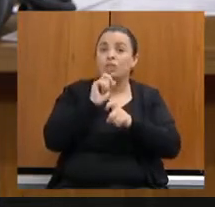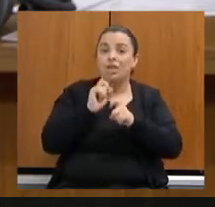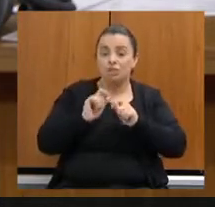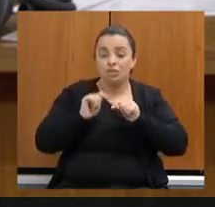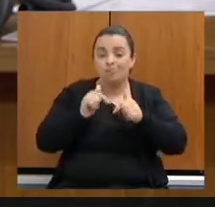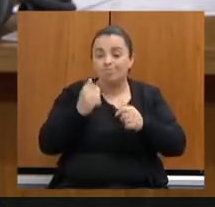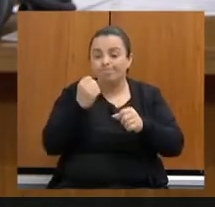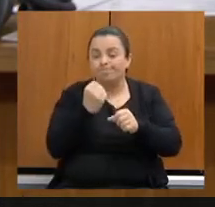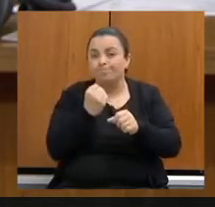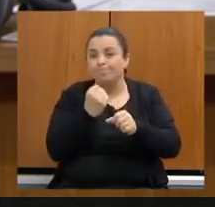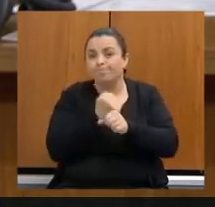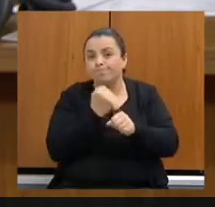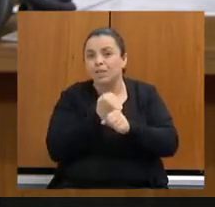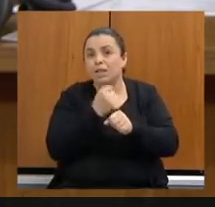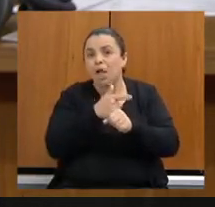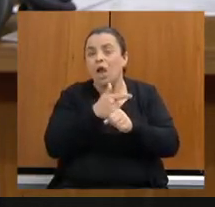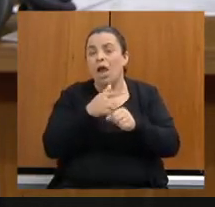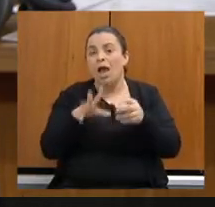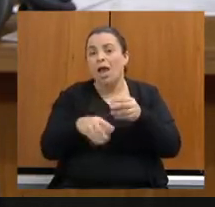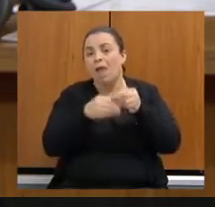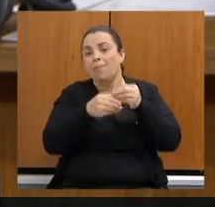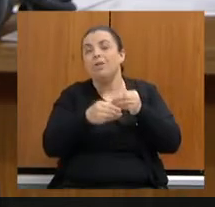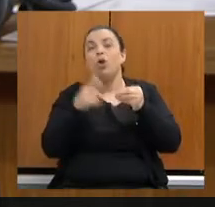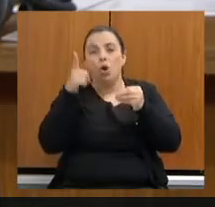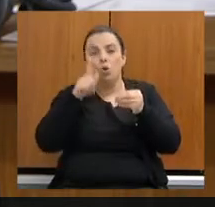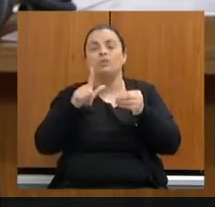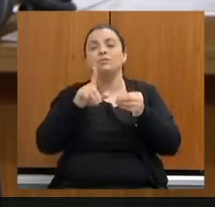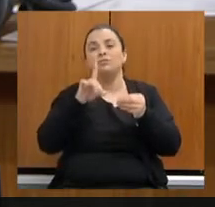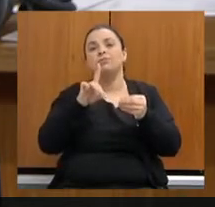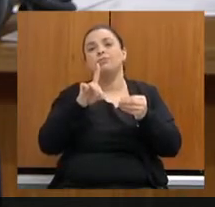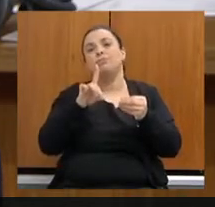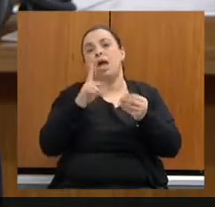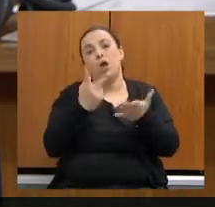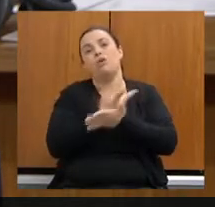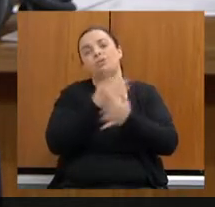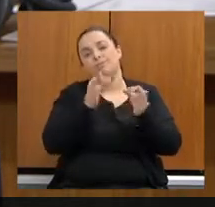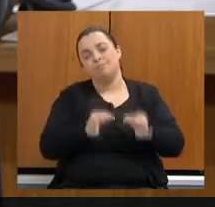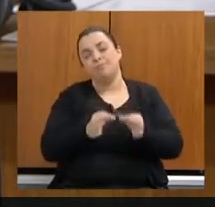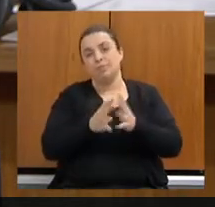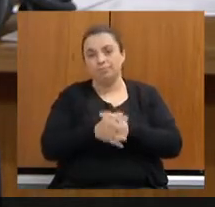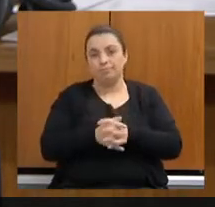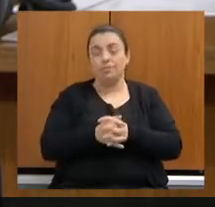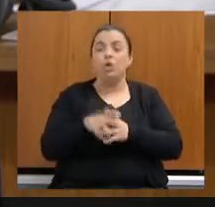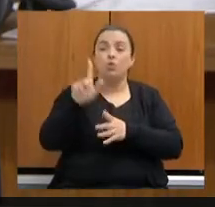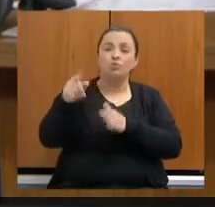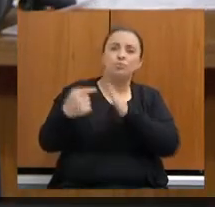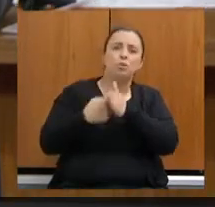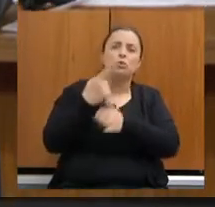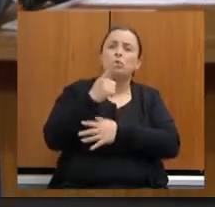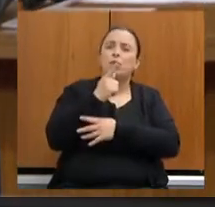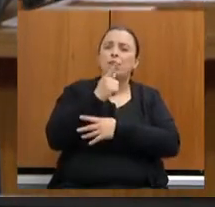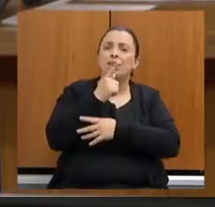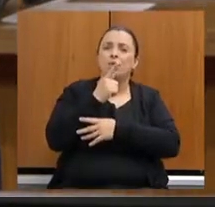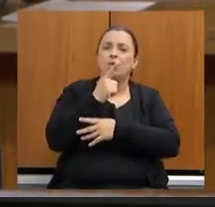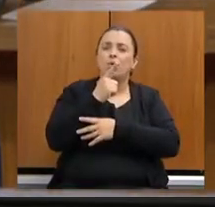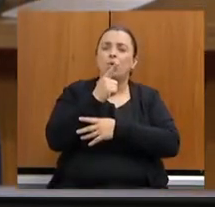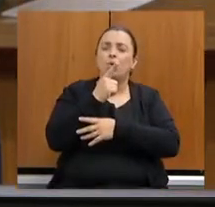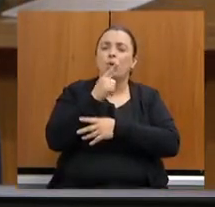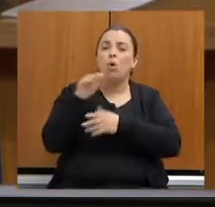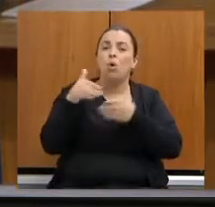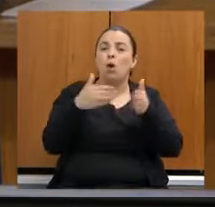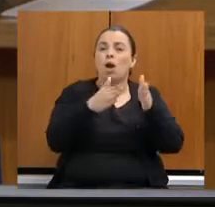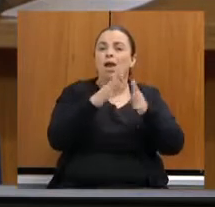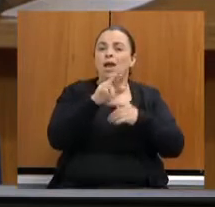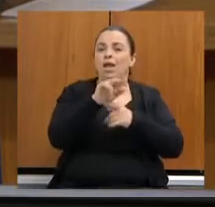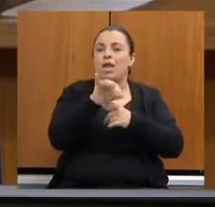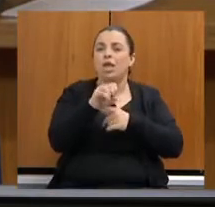da emenda é o outro ponto que o senhor perguntou da barragem do Rio Setúbal o